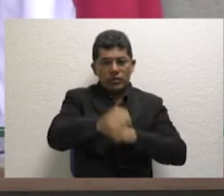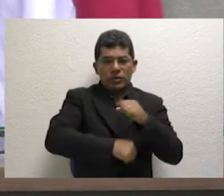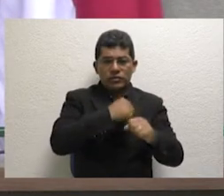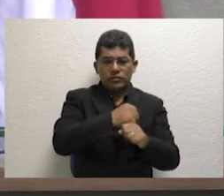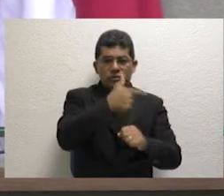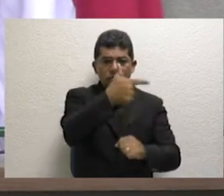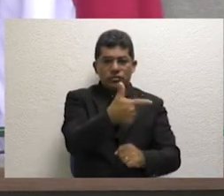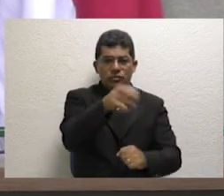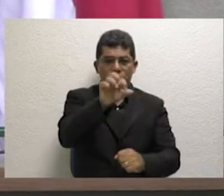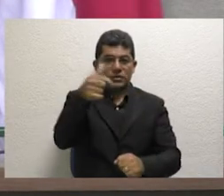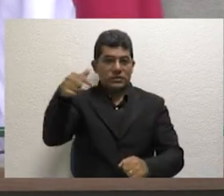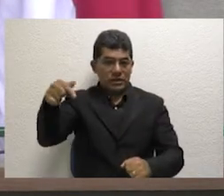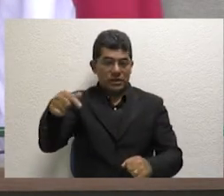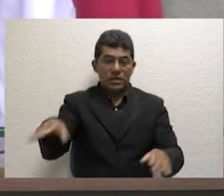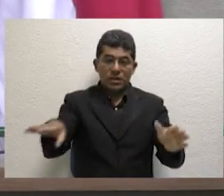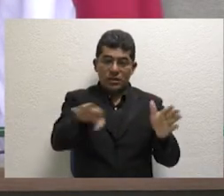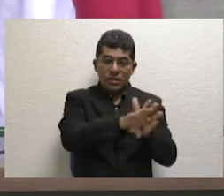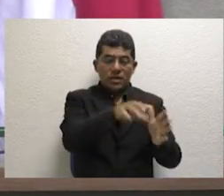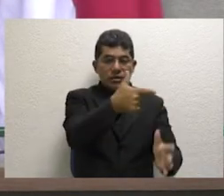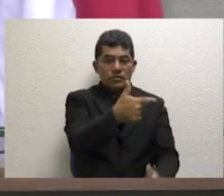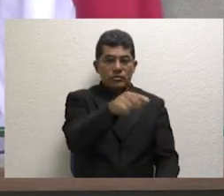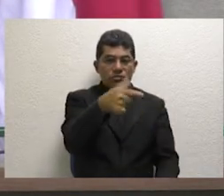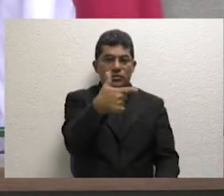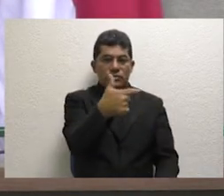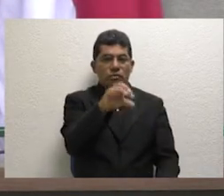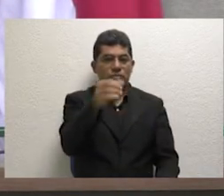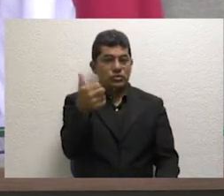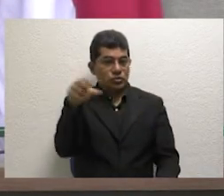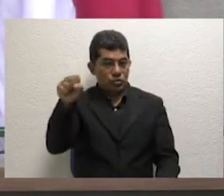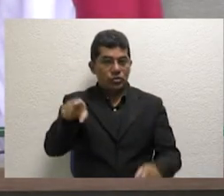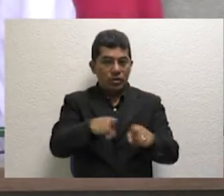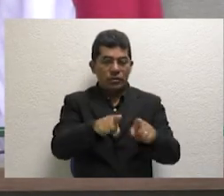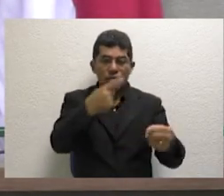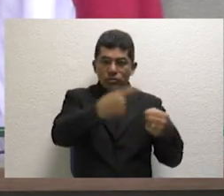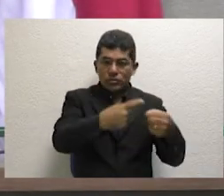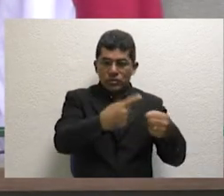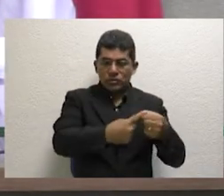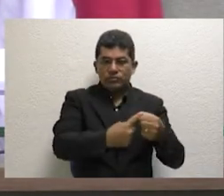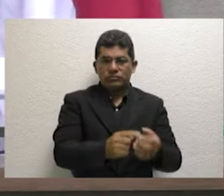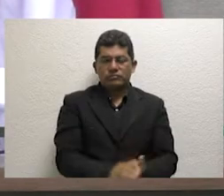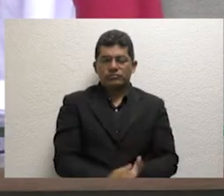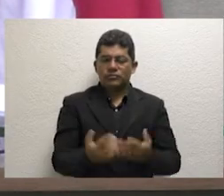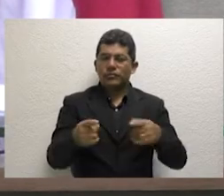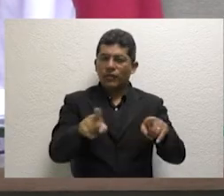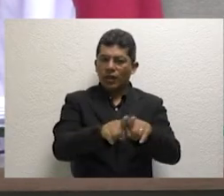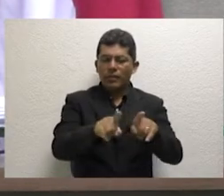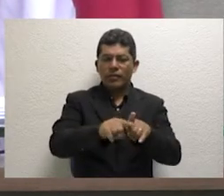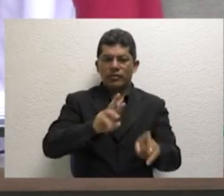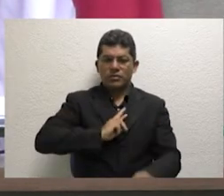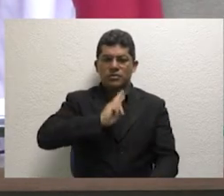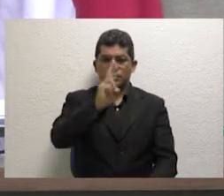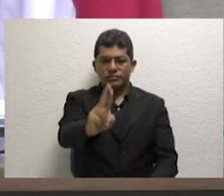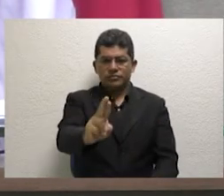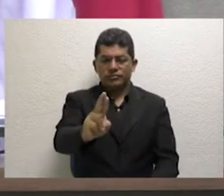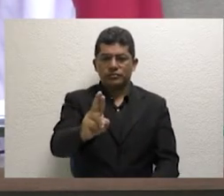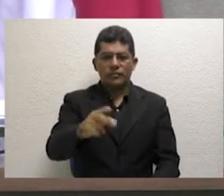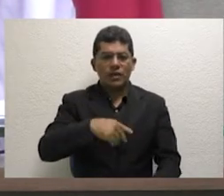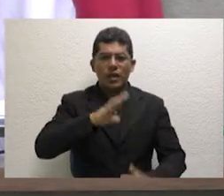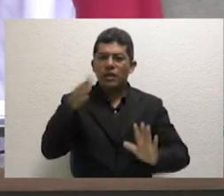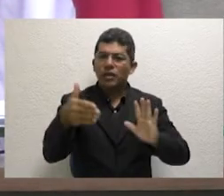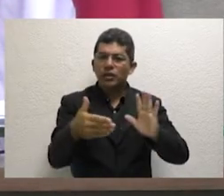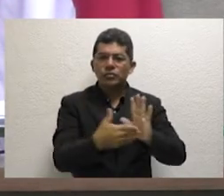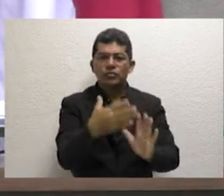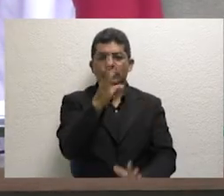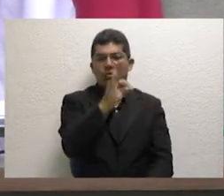e 2018 daquele nosso município também vamos responder está tudo no tribunal